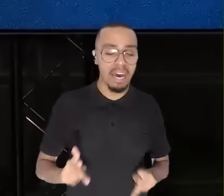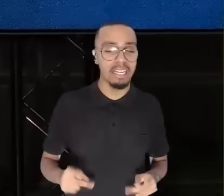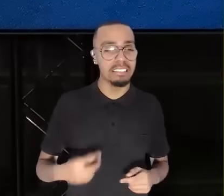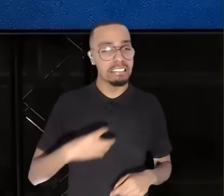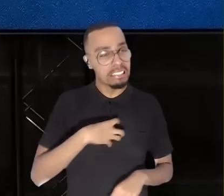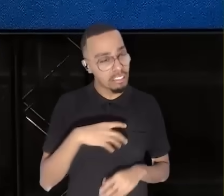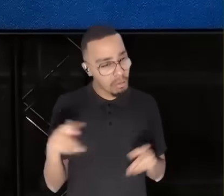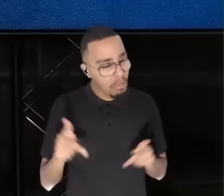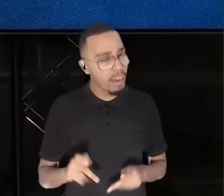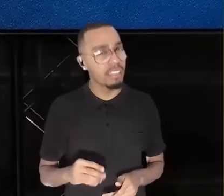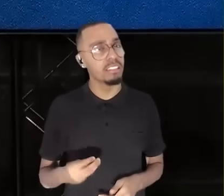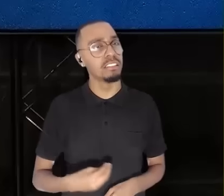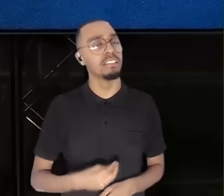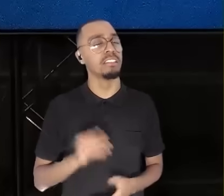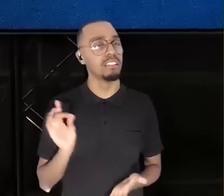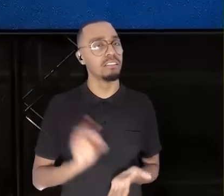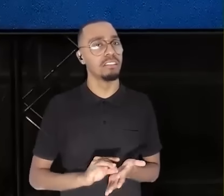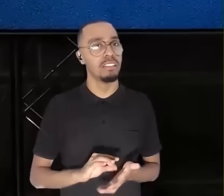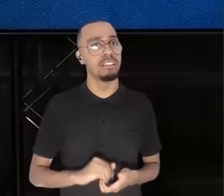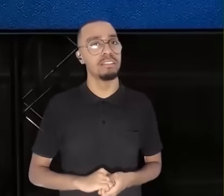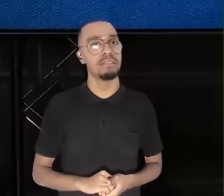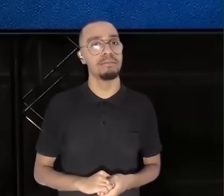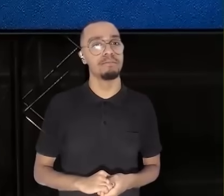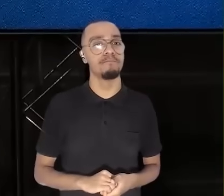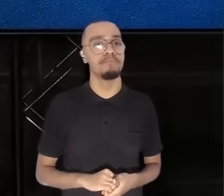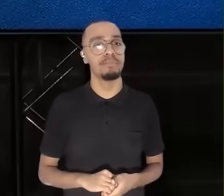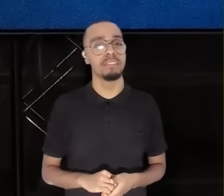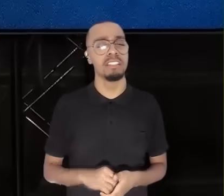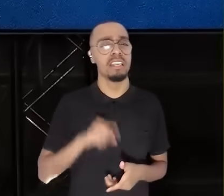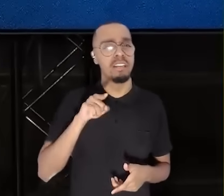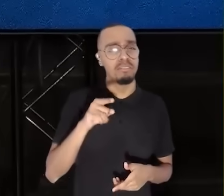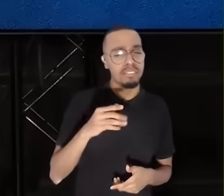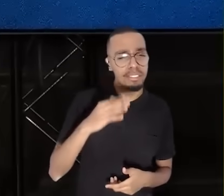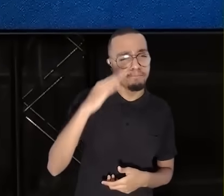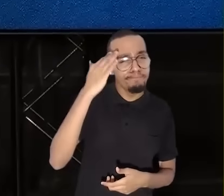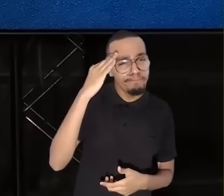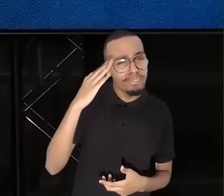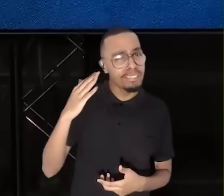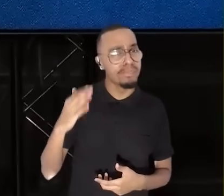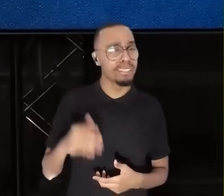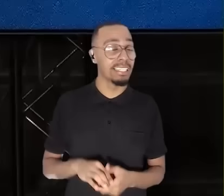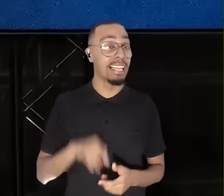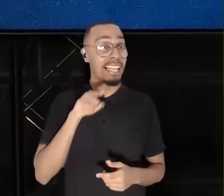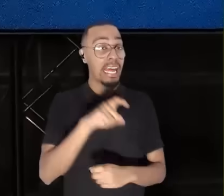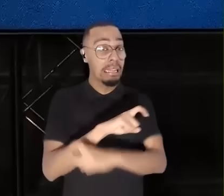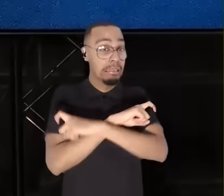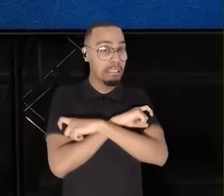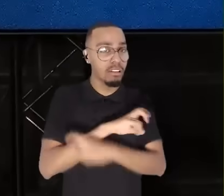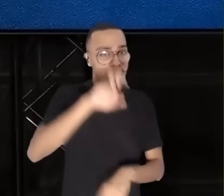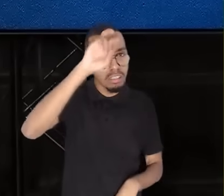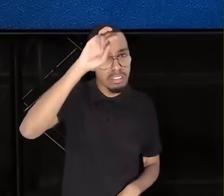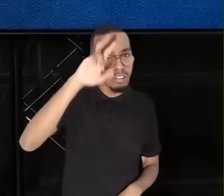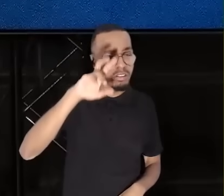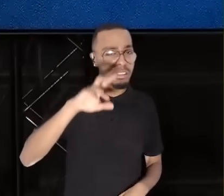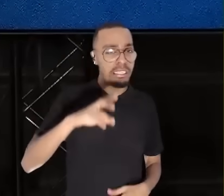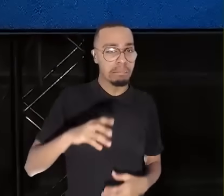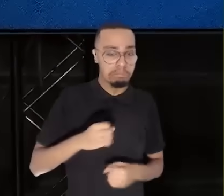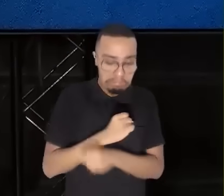Eu digo para você: Faraó segurou o povo de Deus no Egito? Faraó segurou o povo de Deus no Egito?